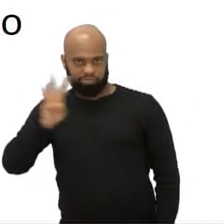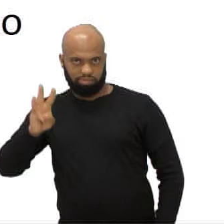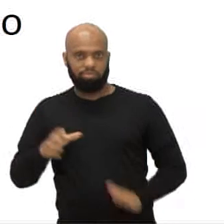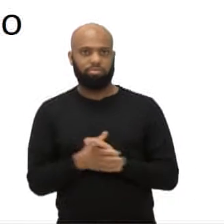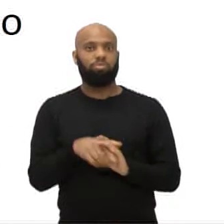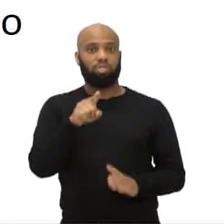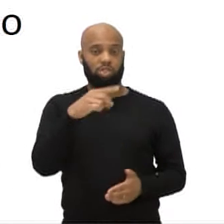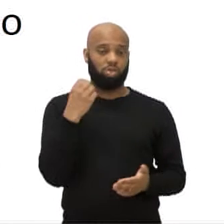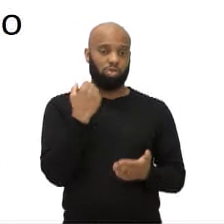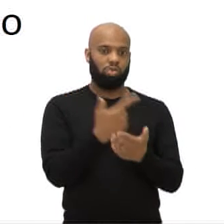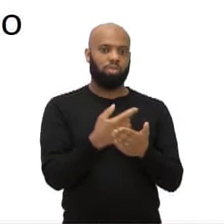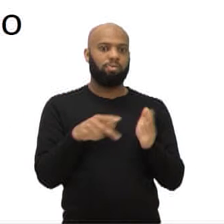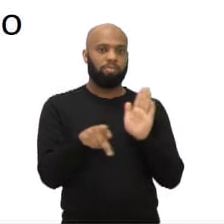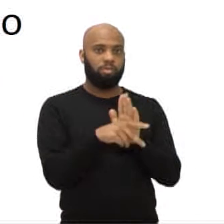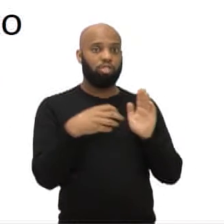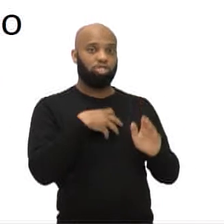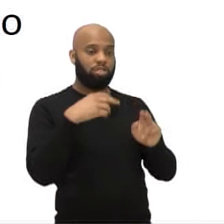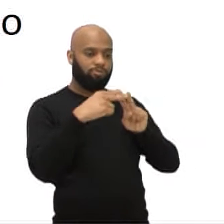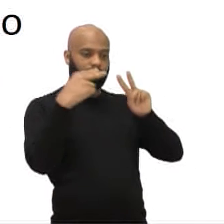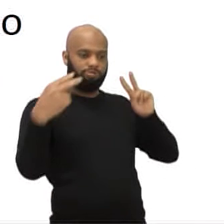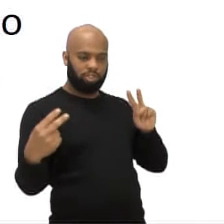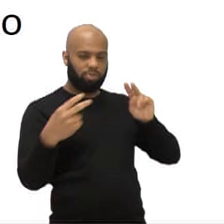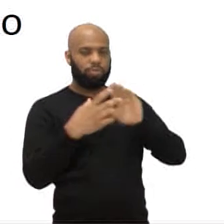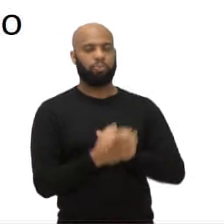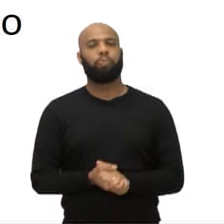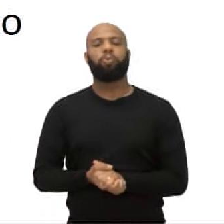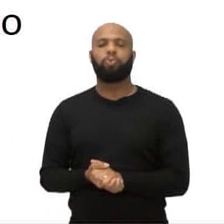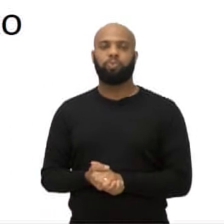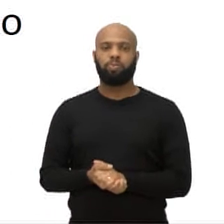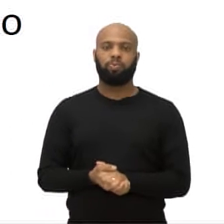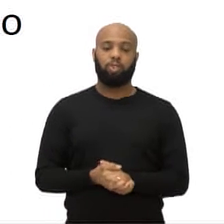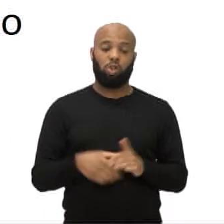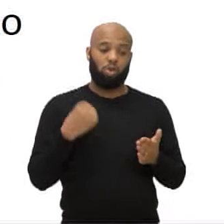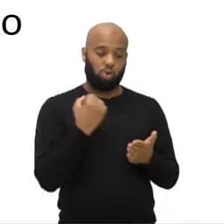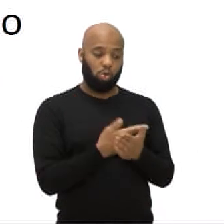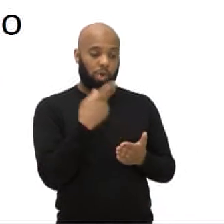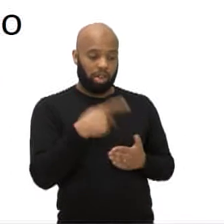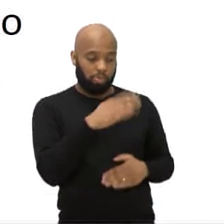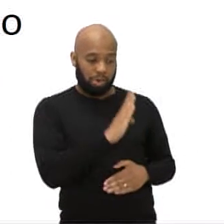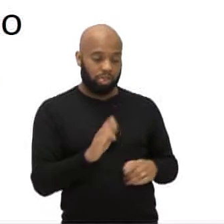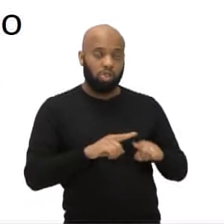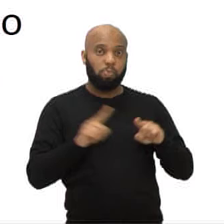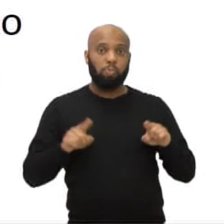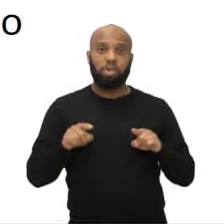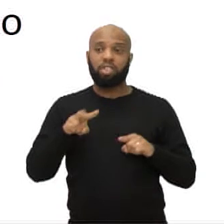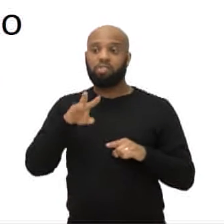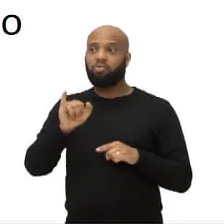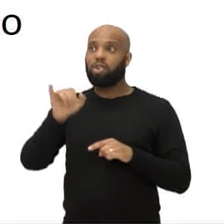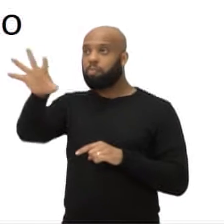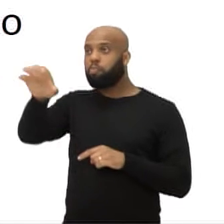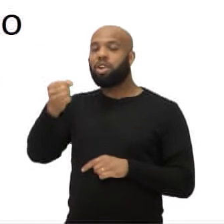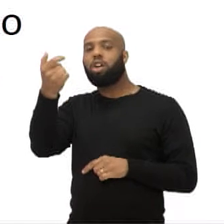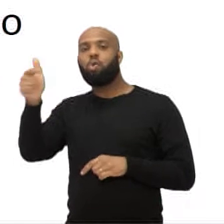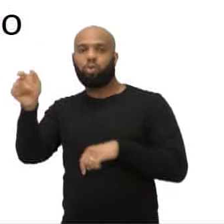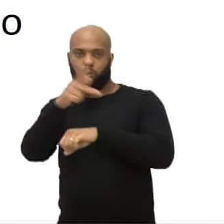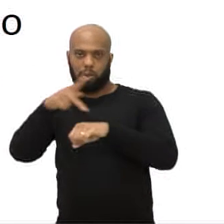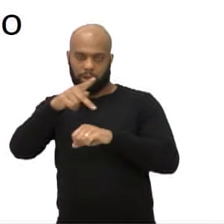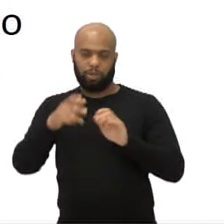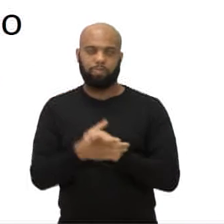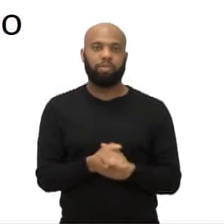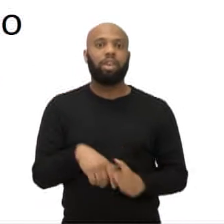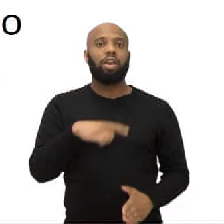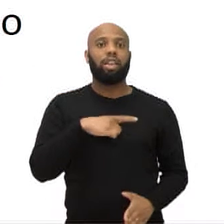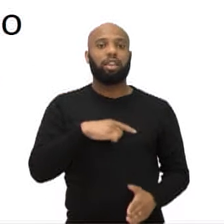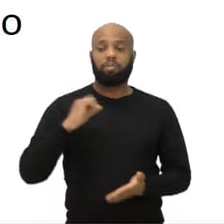comprando virtualmente ali, ok? Está aqui no Brasil, comprando de um outro país virtualmente. Sobre muitos produtos estrangeiros,